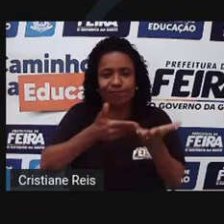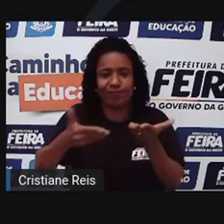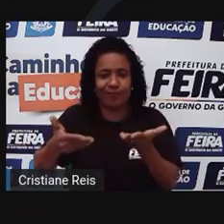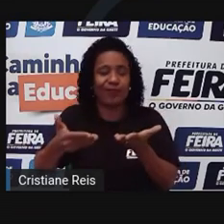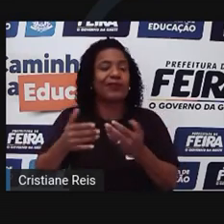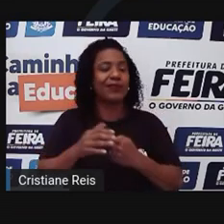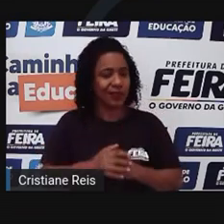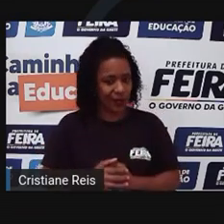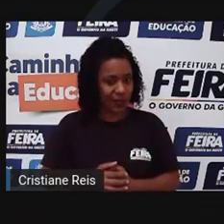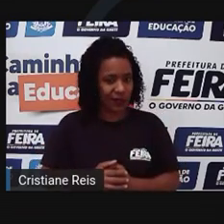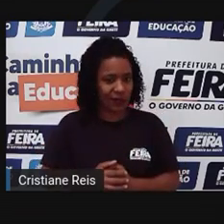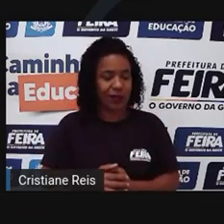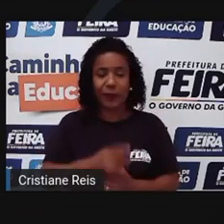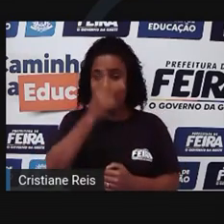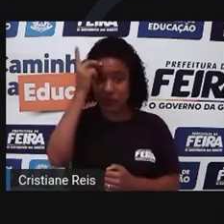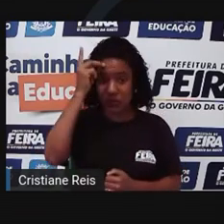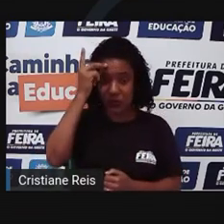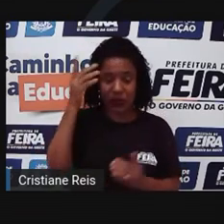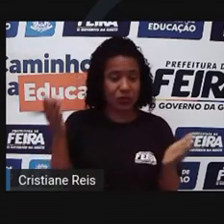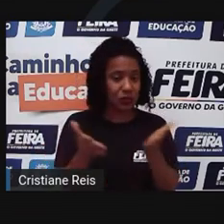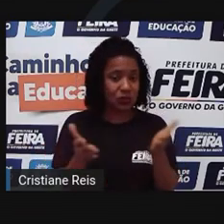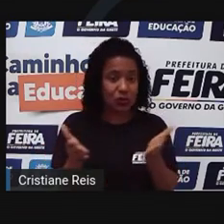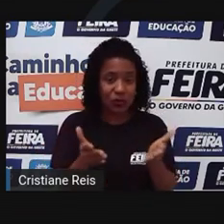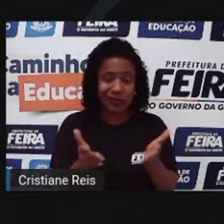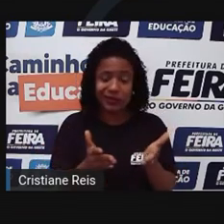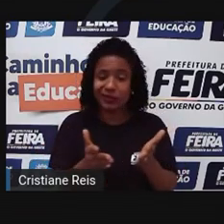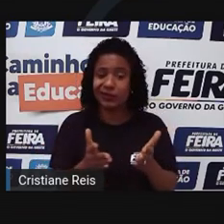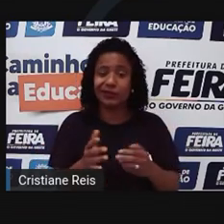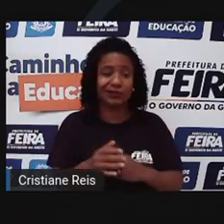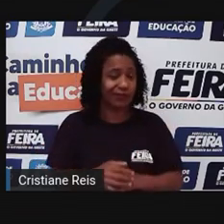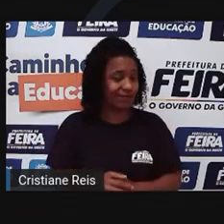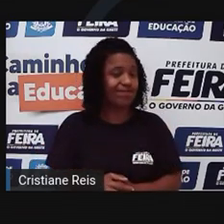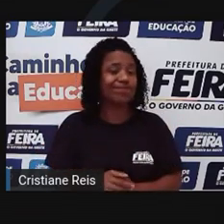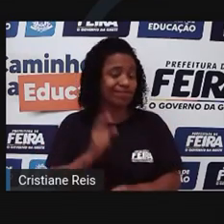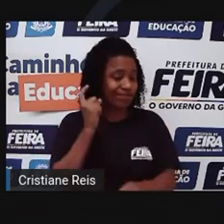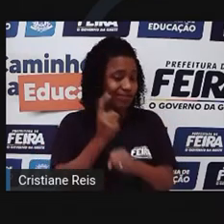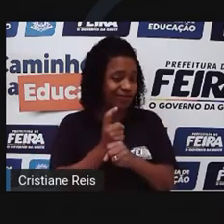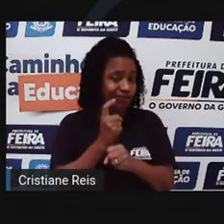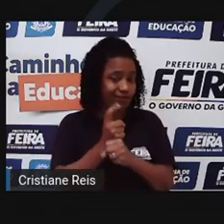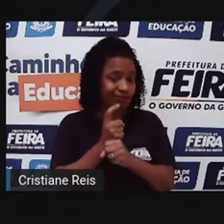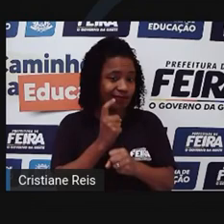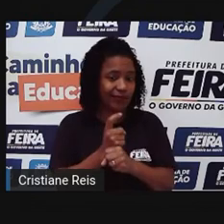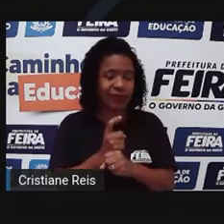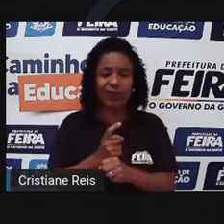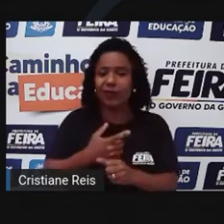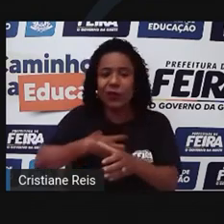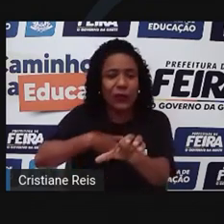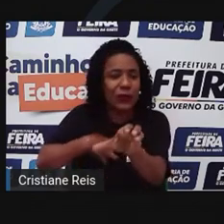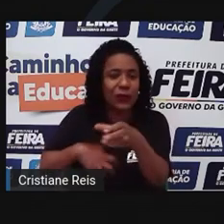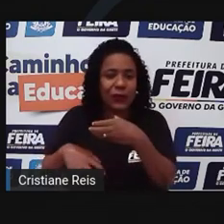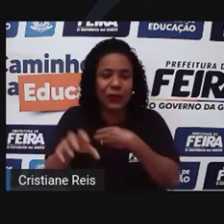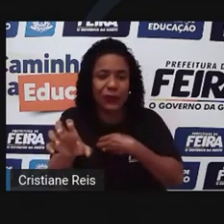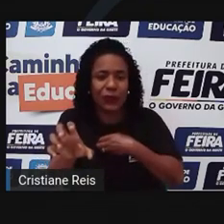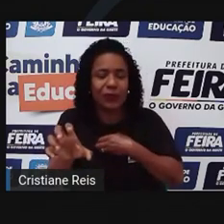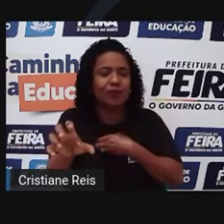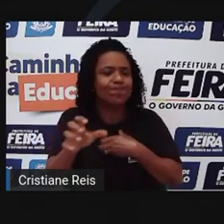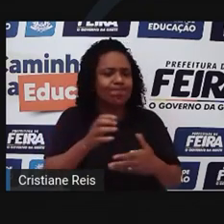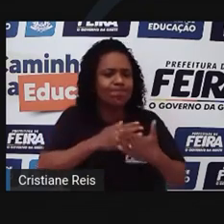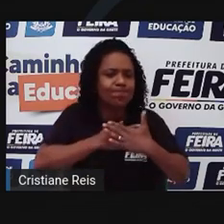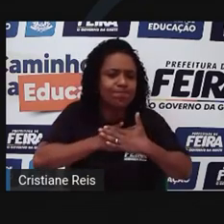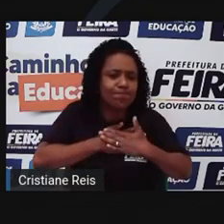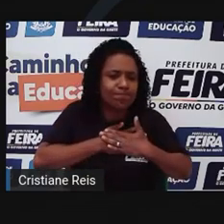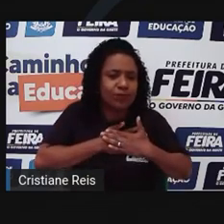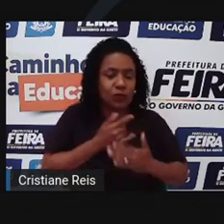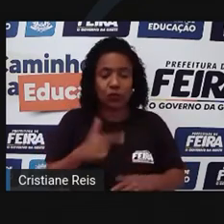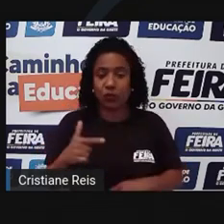intolerância, ela é uma ignorância, né? Ela é a ausência da compreensão do outro, né? Então, acho que quanto